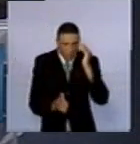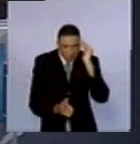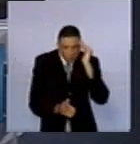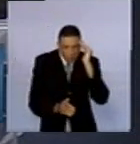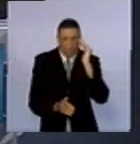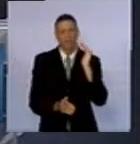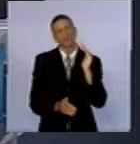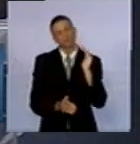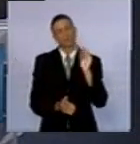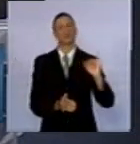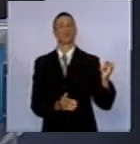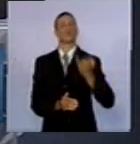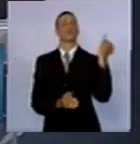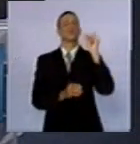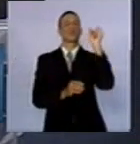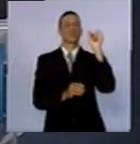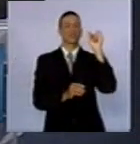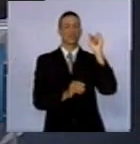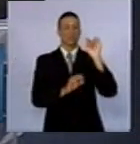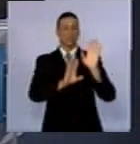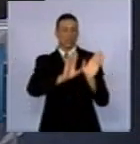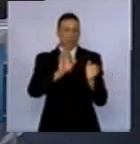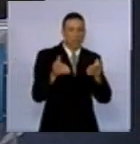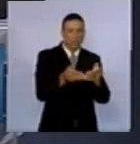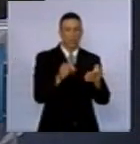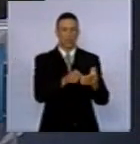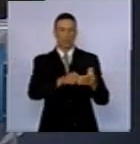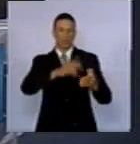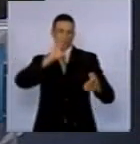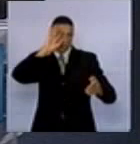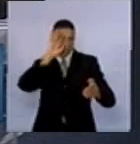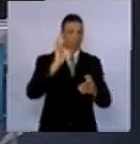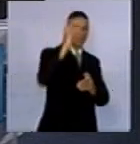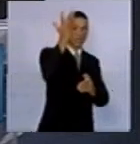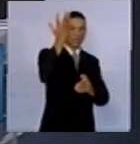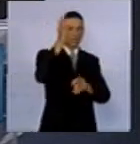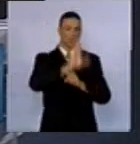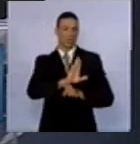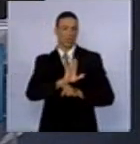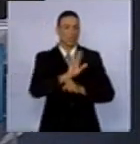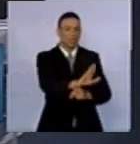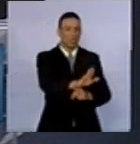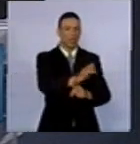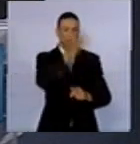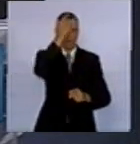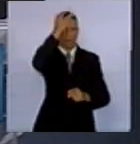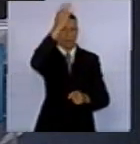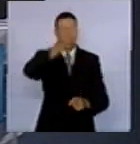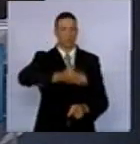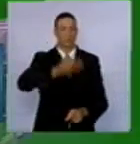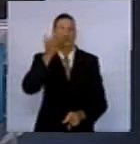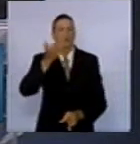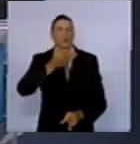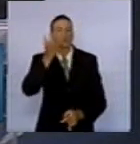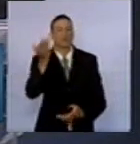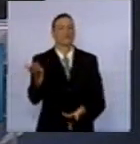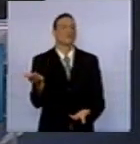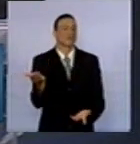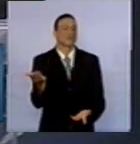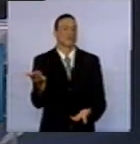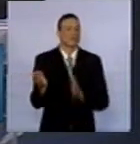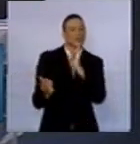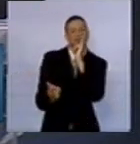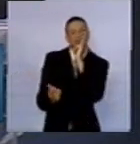vem como uma solução tecnológica que cria para esse usuário consumidor simplesmente uma facilidade ele não tá interessado em saber